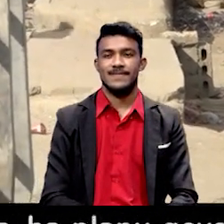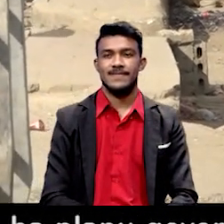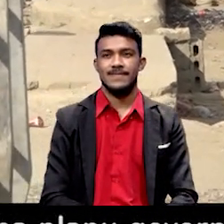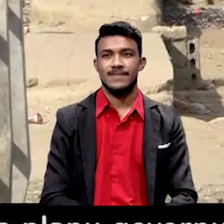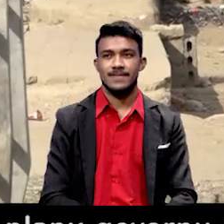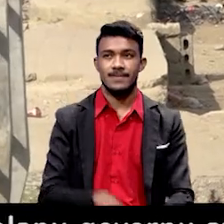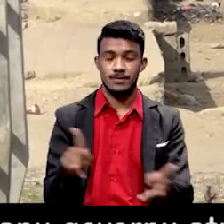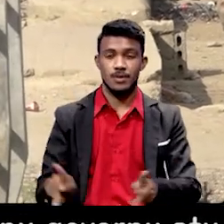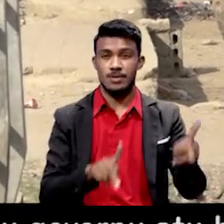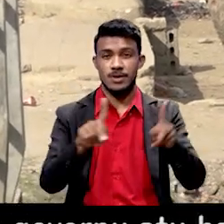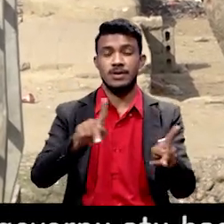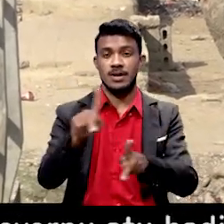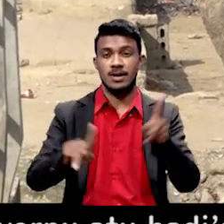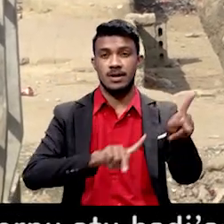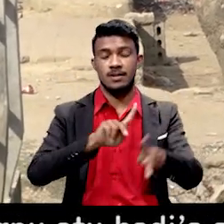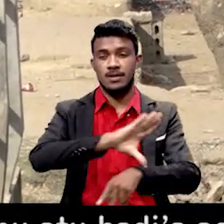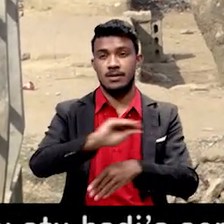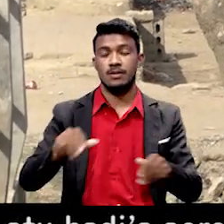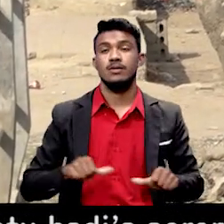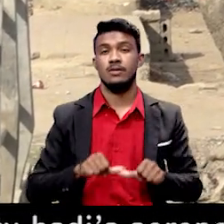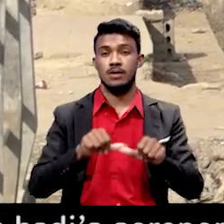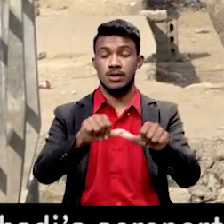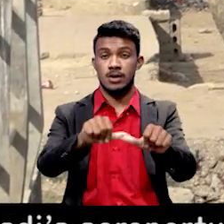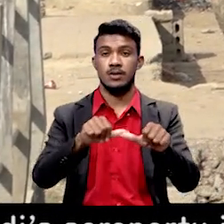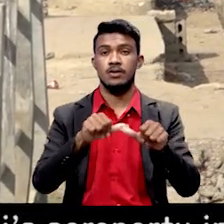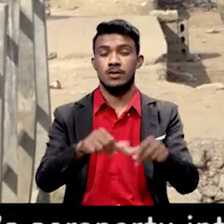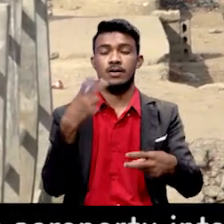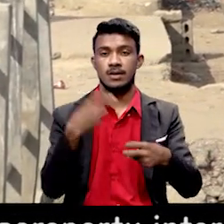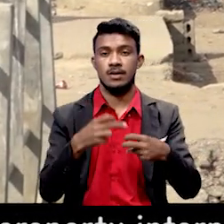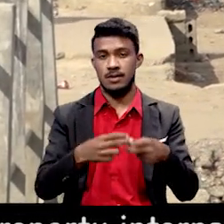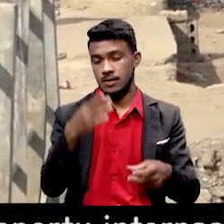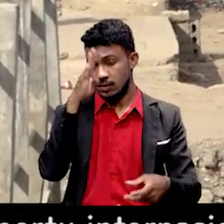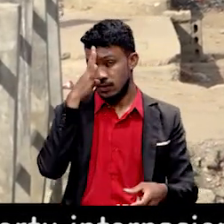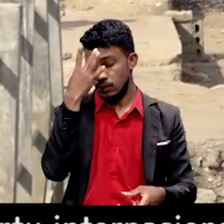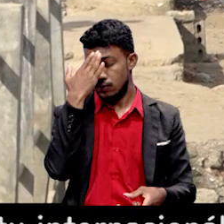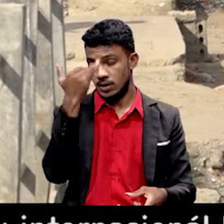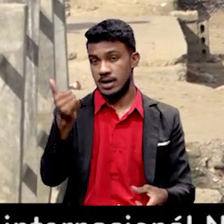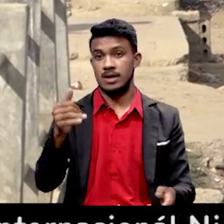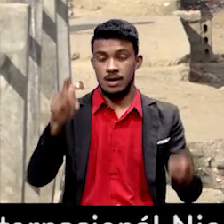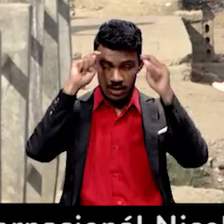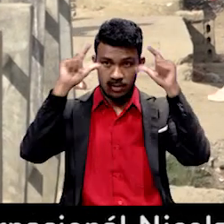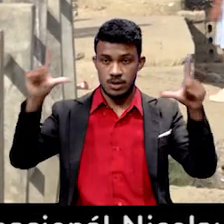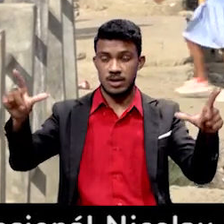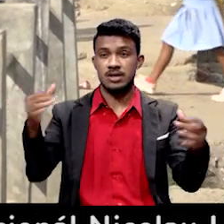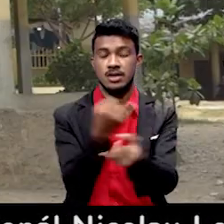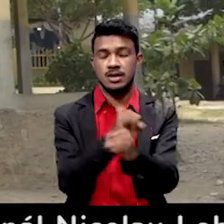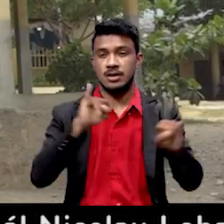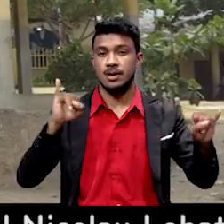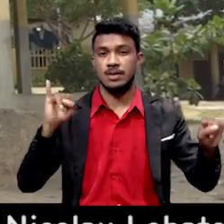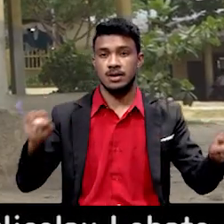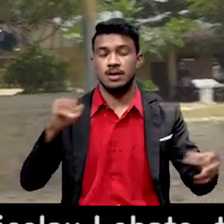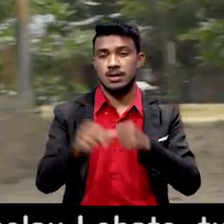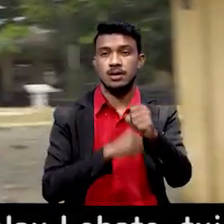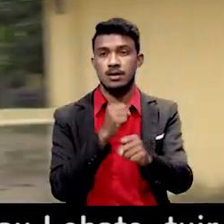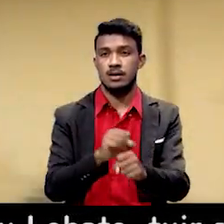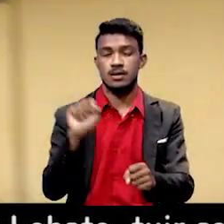Público, sociedade e comunidade continua preocupa, também está Timor-Leste o que an tinan sanolo recensia ona, mas bem